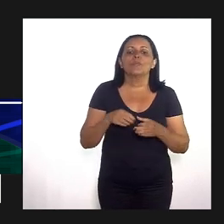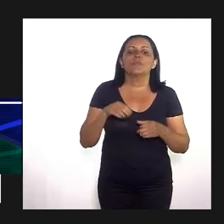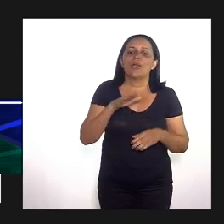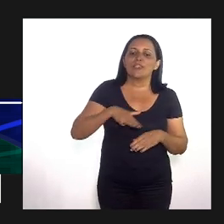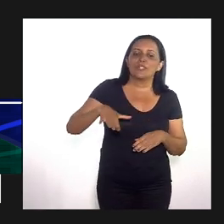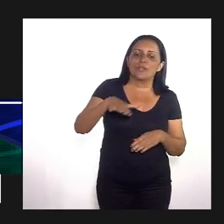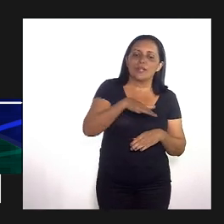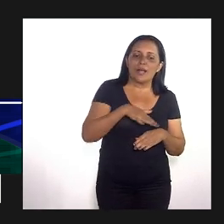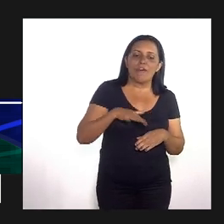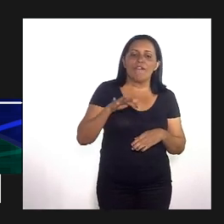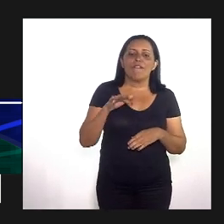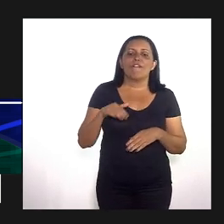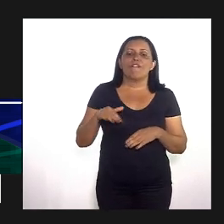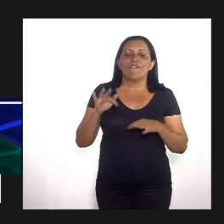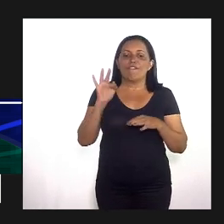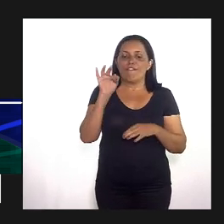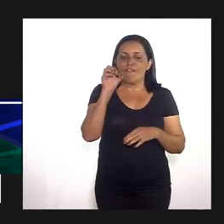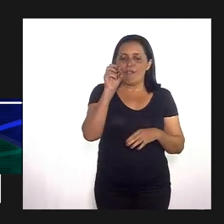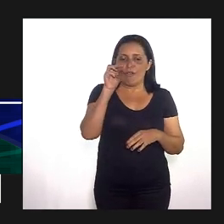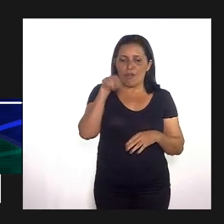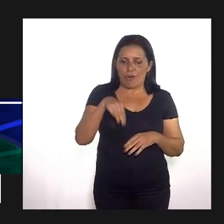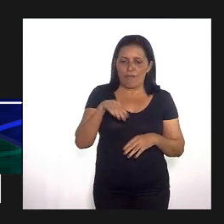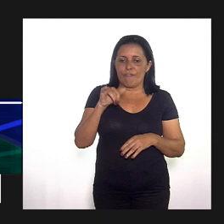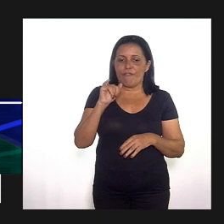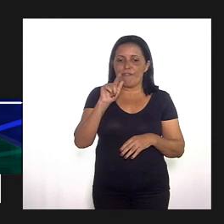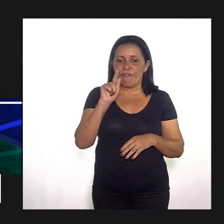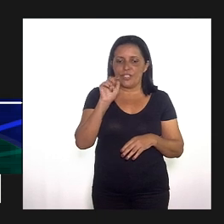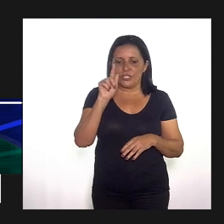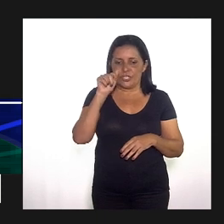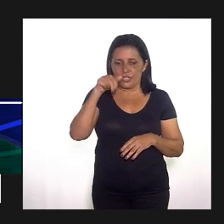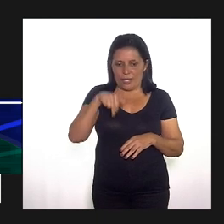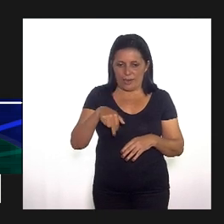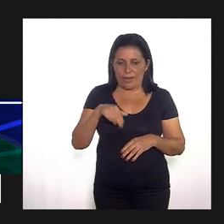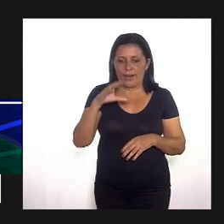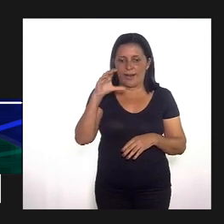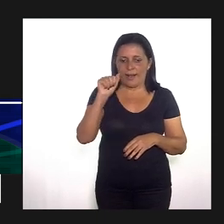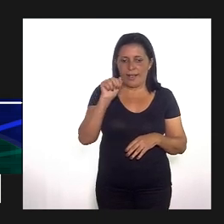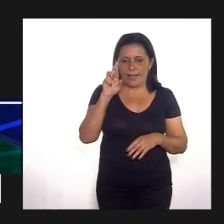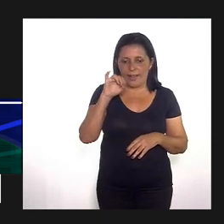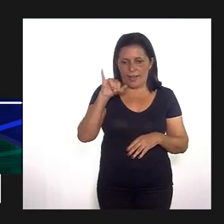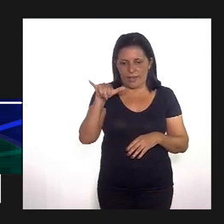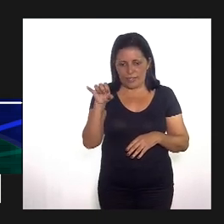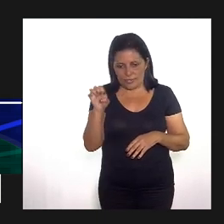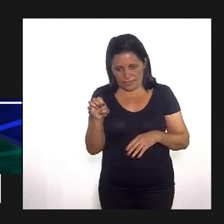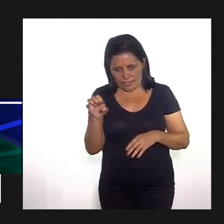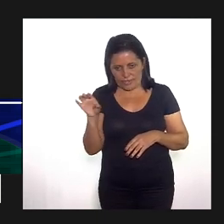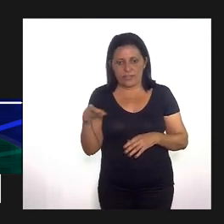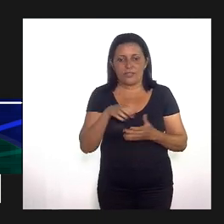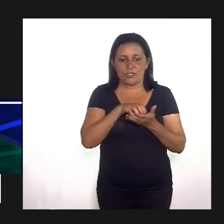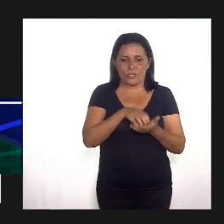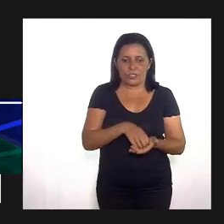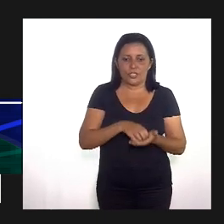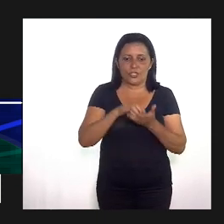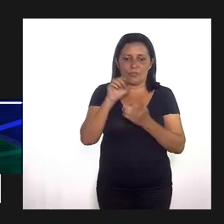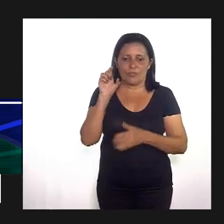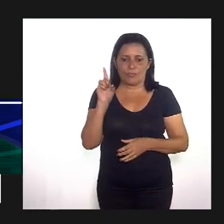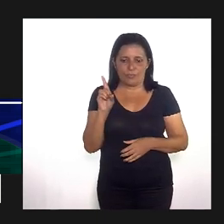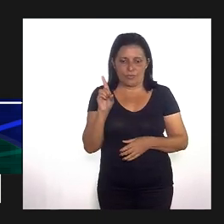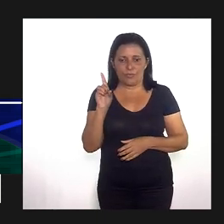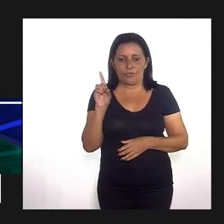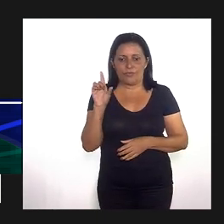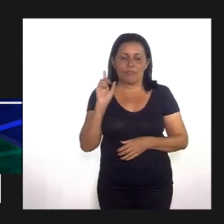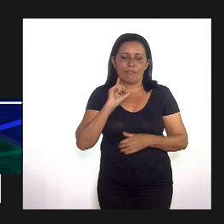do Fórum de Turismo da FIRJAN, da CAERJ, da Câmara Brasileira de Turismo do Distrito Federal e do Movimento